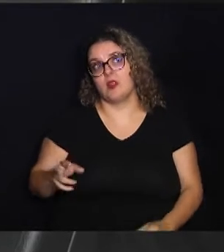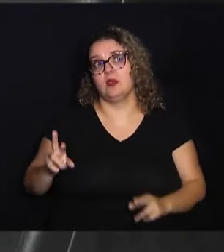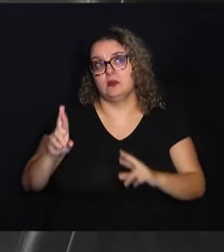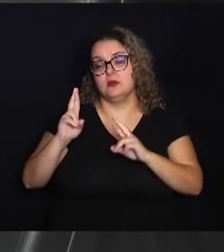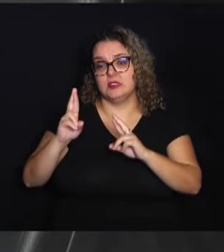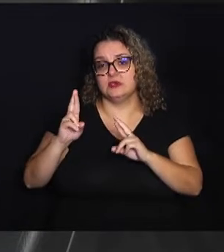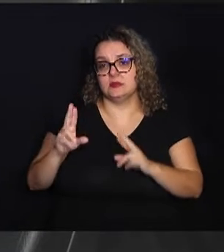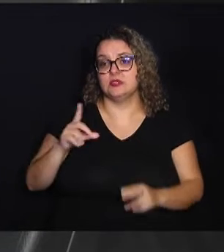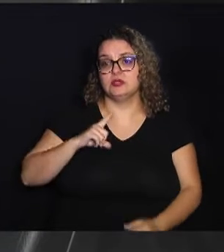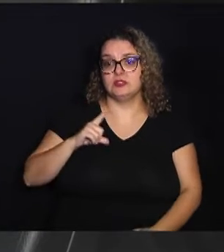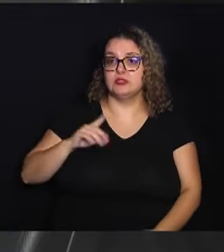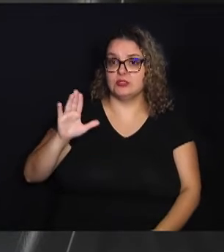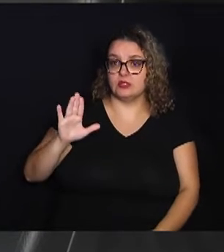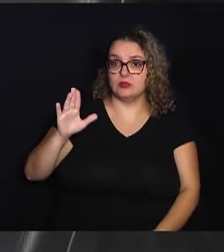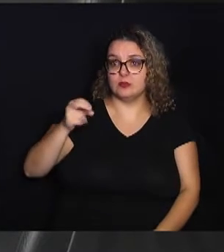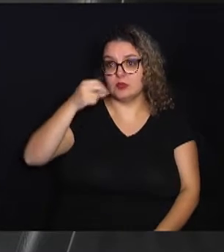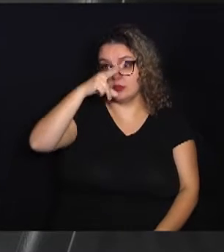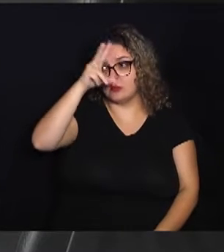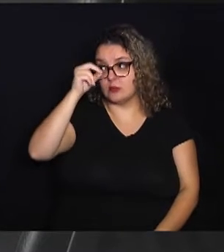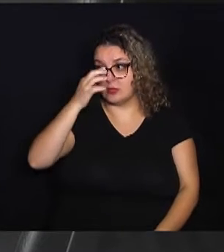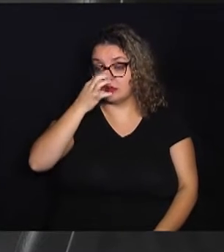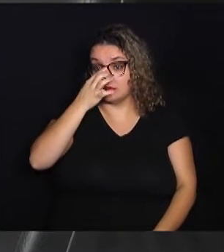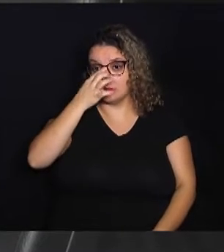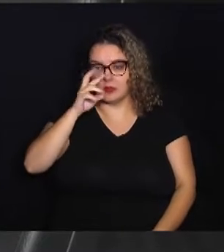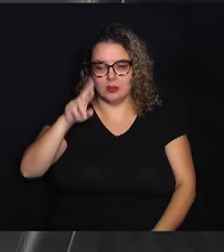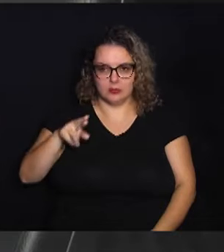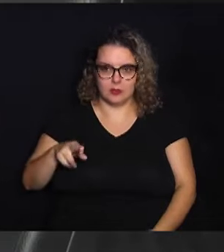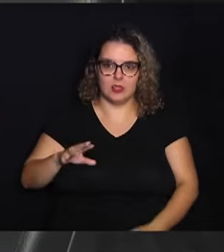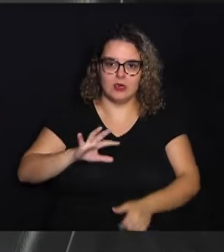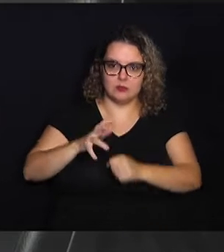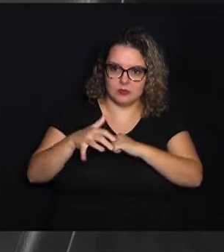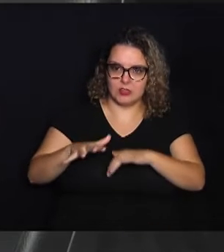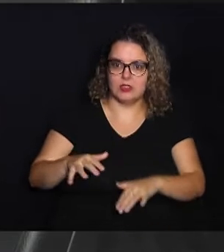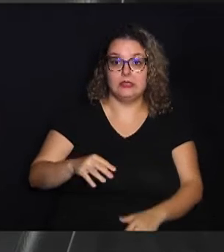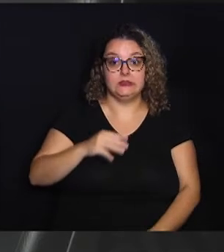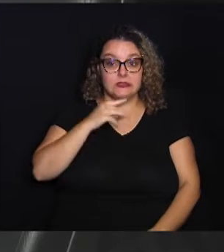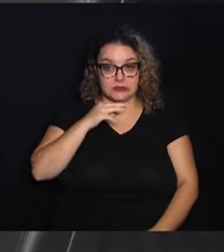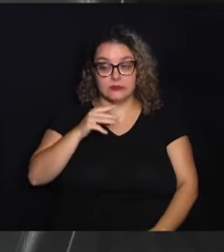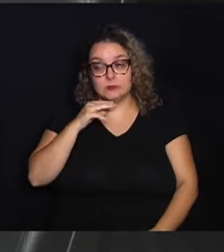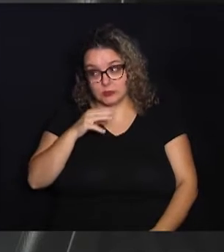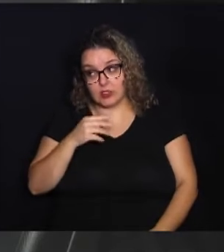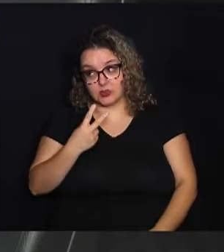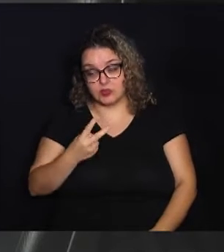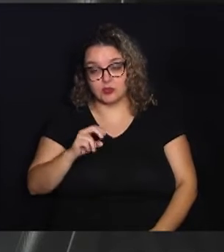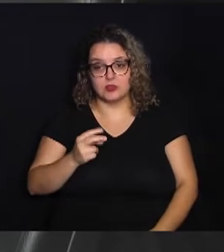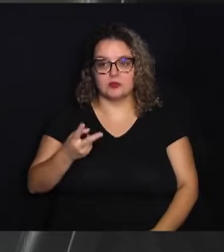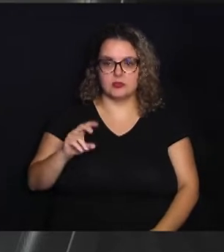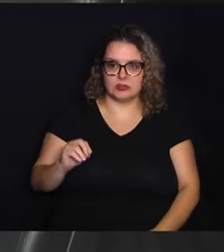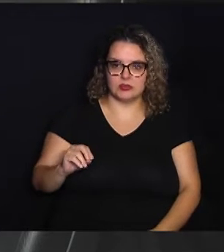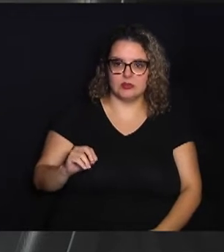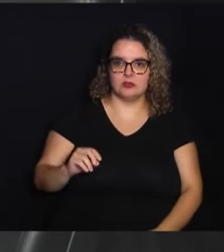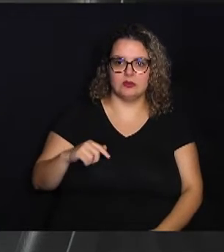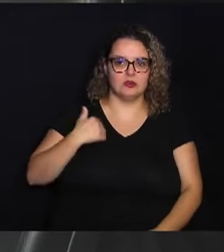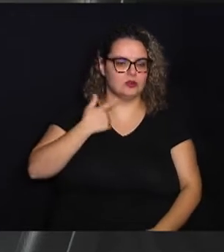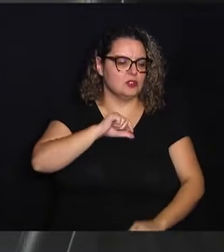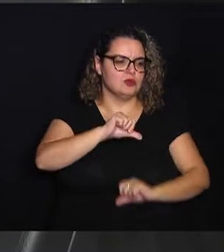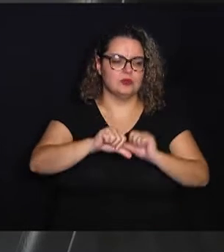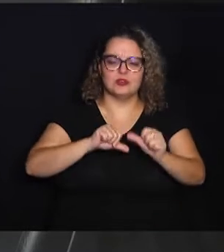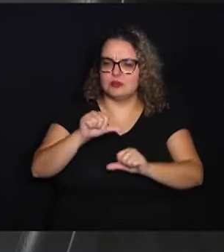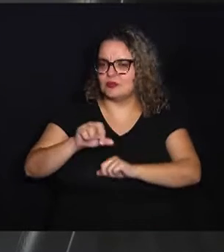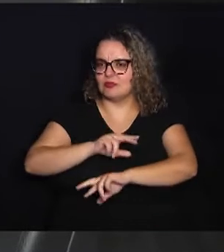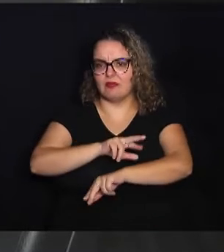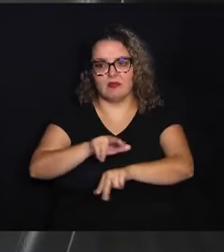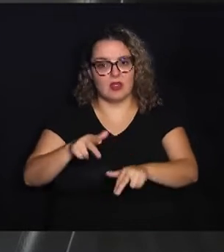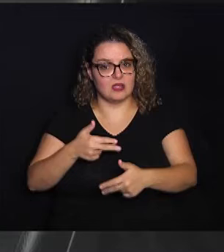ter um candidato a prefeito. Sim. E por conta da pandemia, que foi em março, né, de 2020, a gente mudou várias coisas do